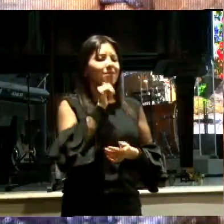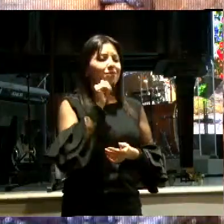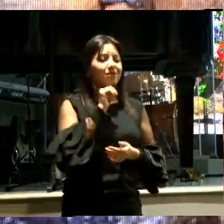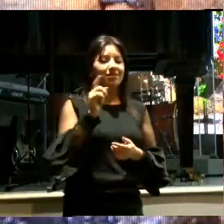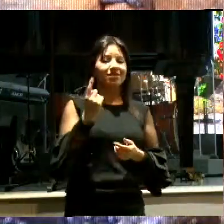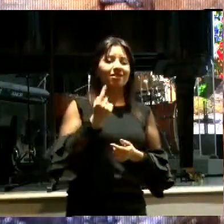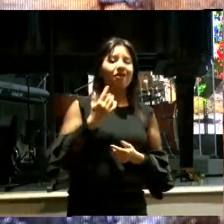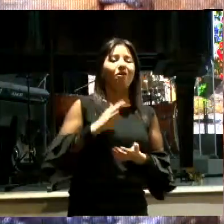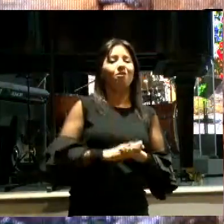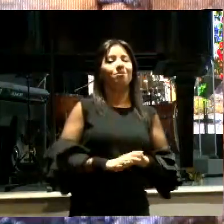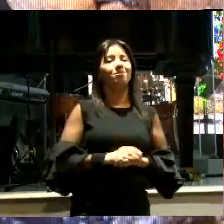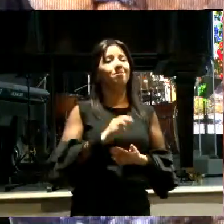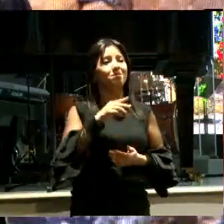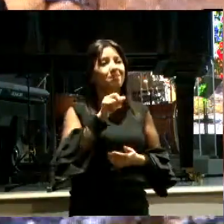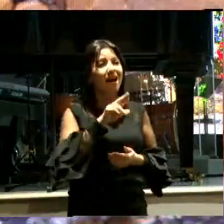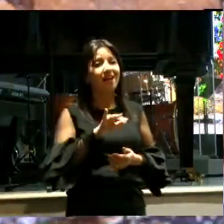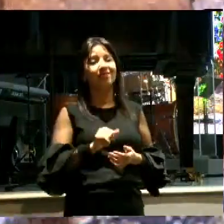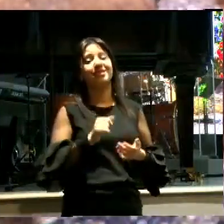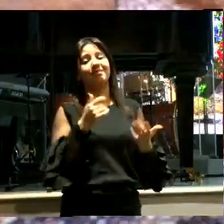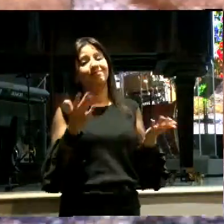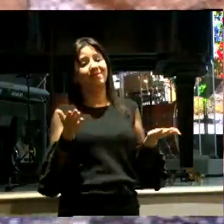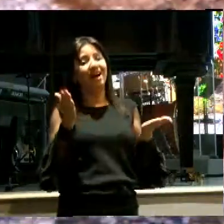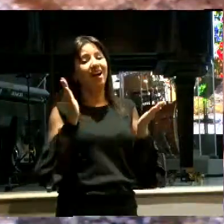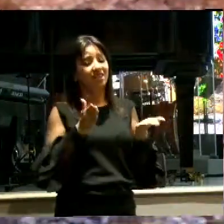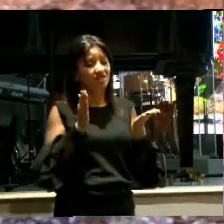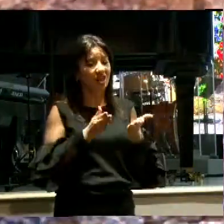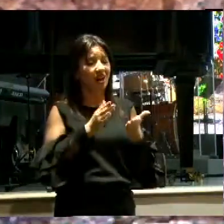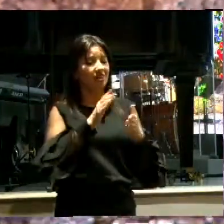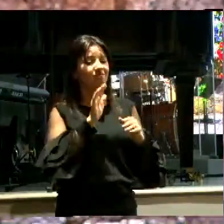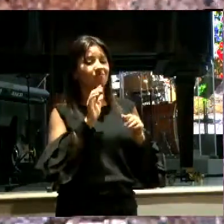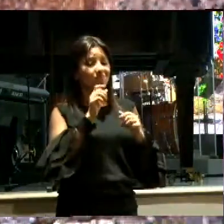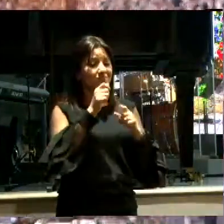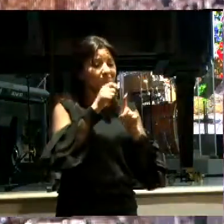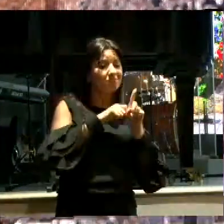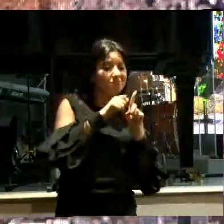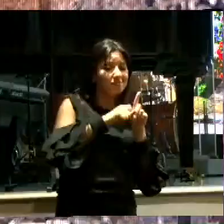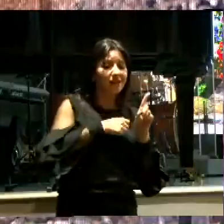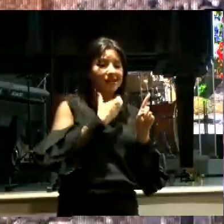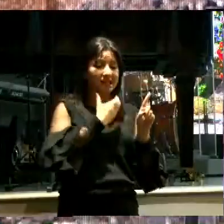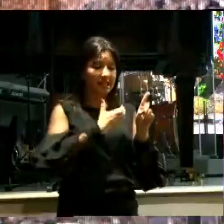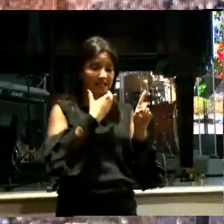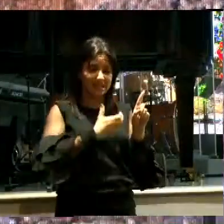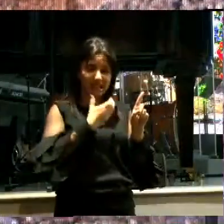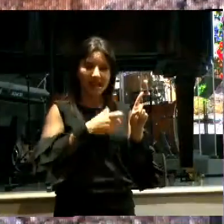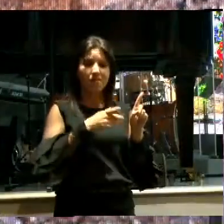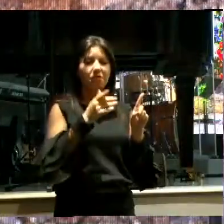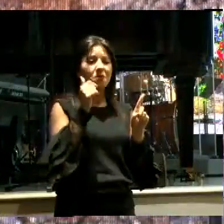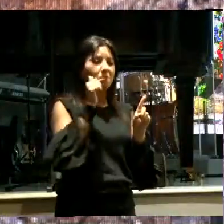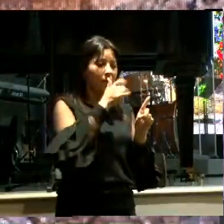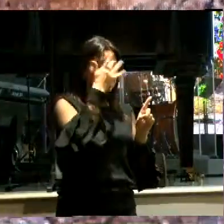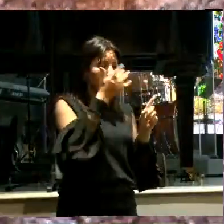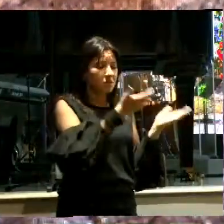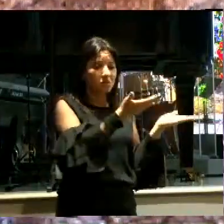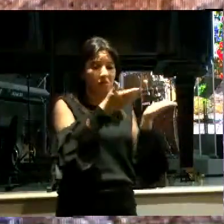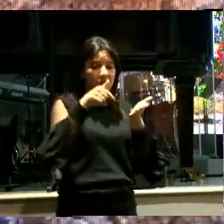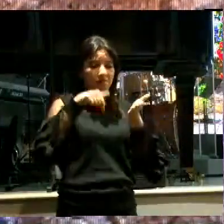final do ano, não vamos nos estressar por causa disso, manda as meninas para cá, as meninas fazem uma comprinha, o restante eu arrumo aqui e a gente